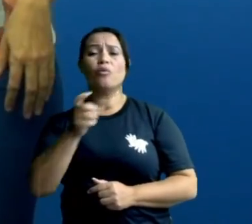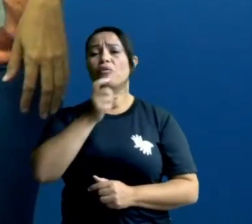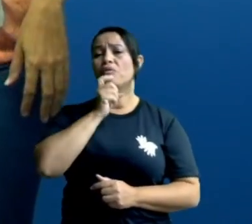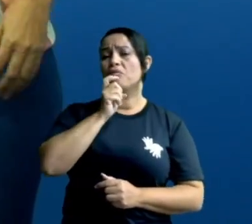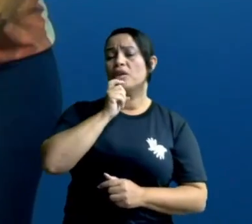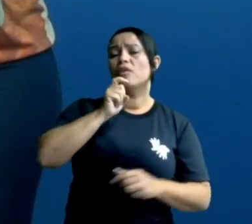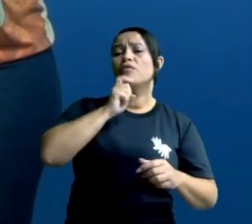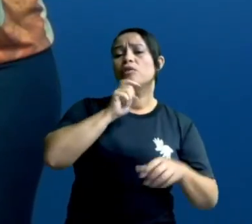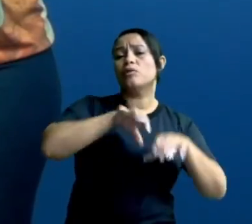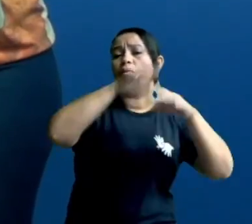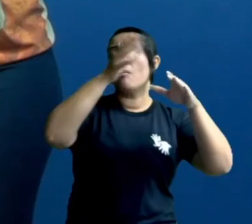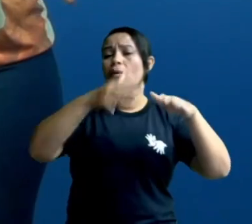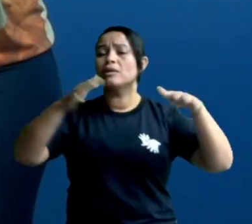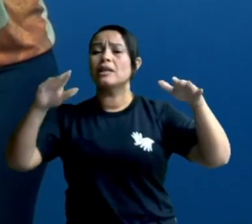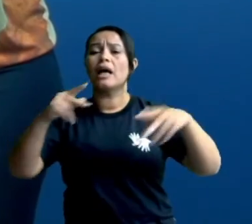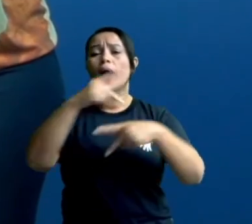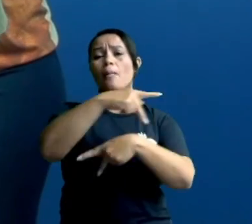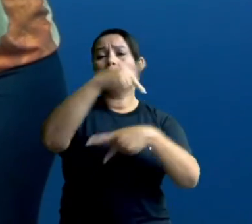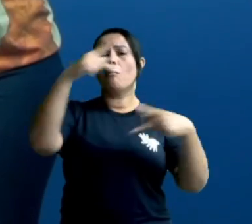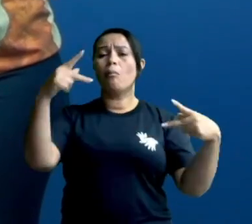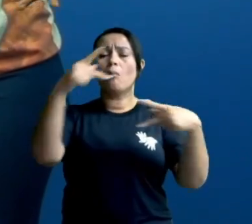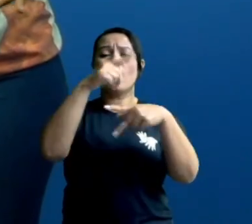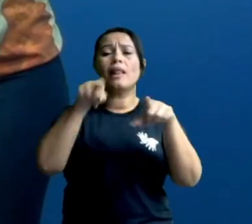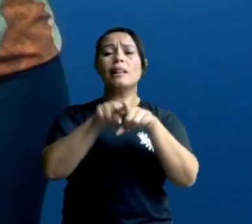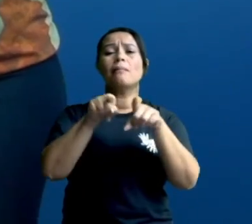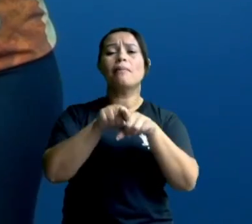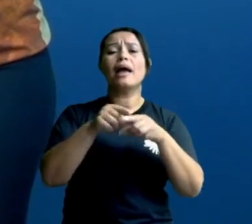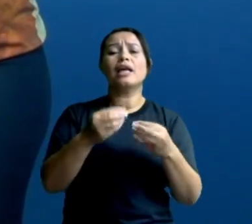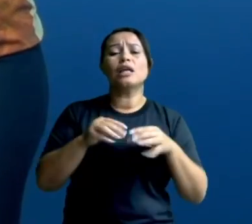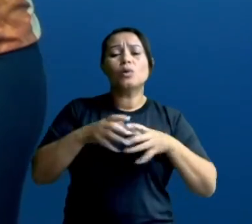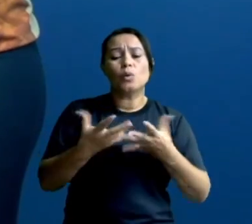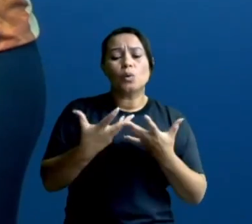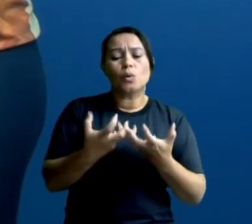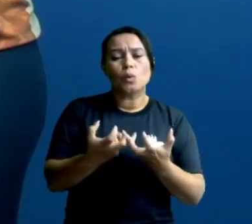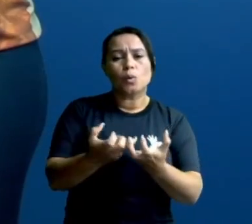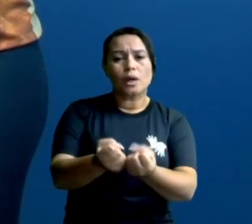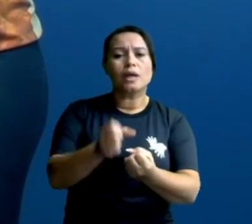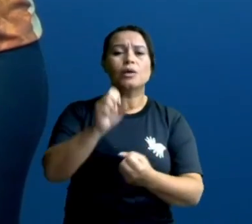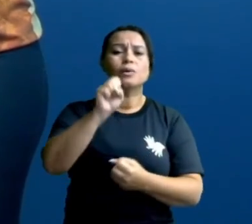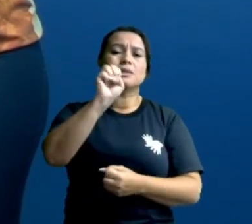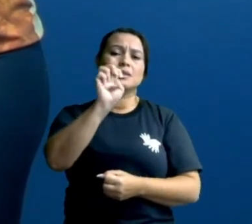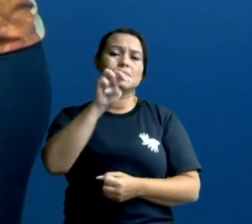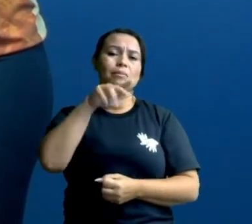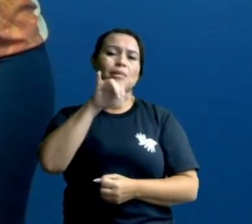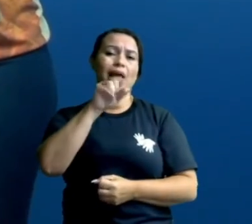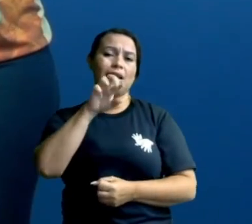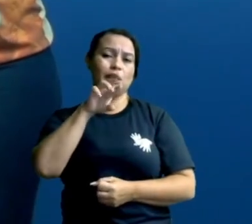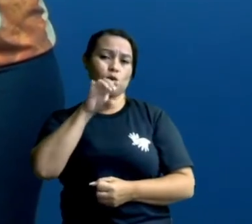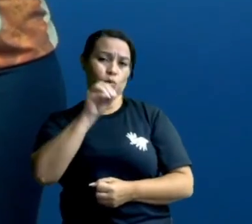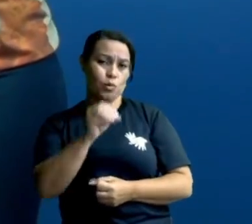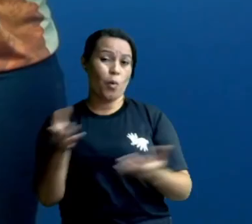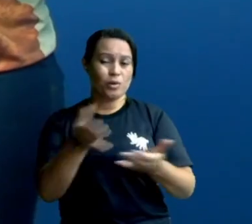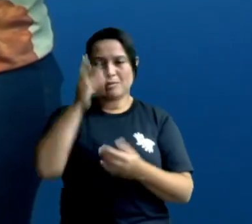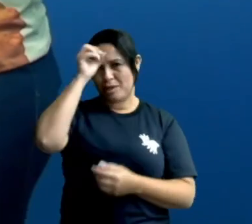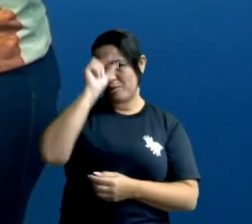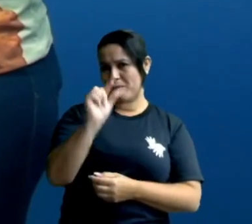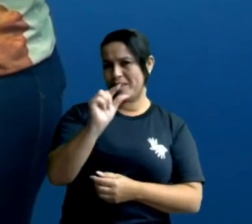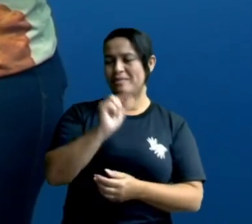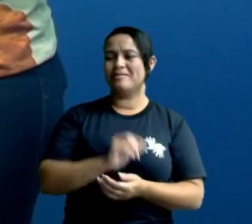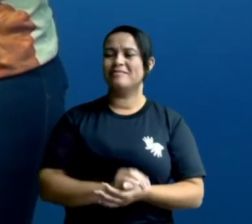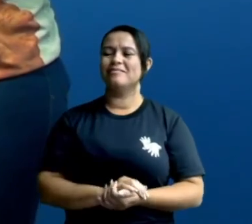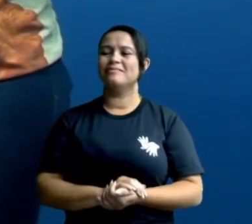montanha polar desértico e semiárido Tá certo então a gente viu um pouquinho de cada isso tá